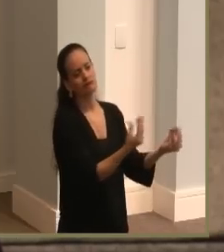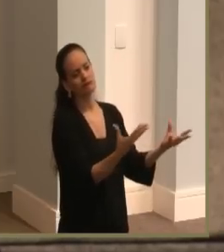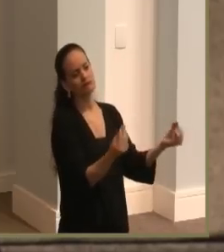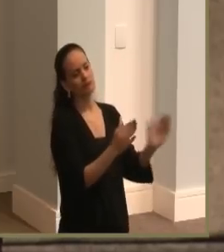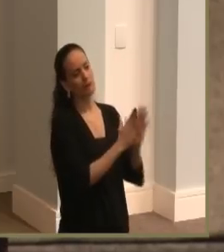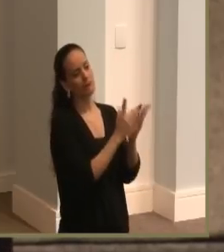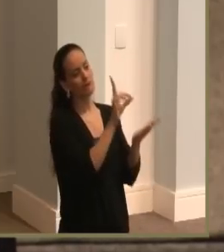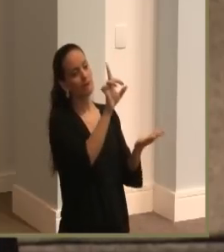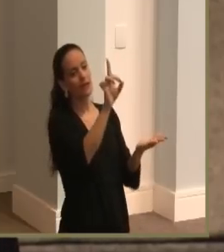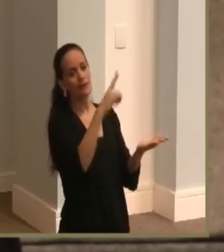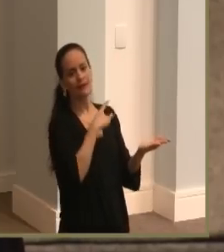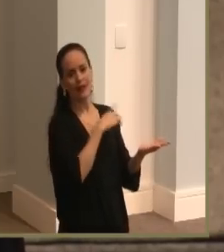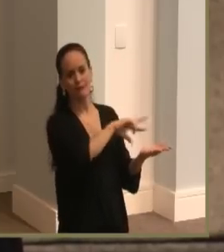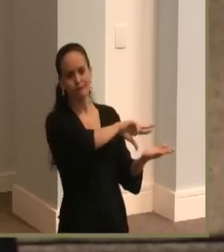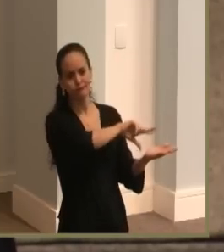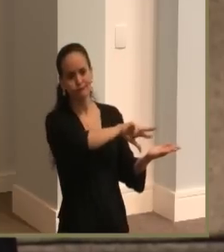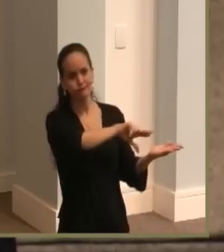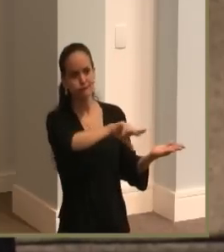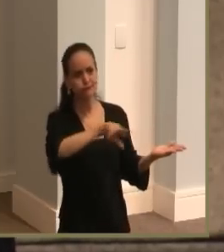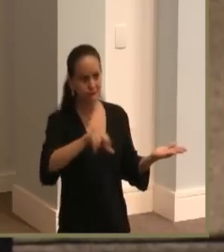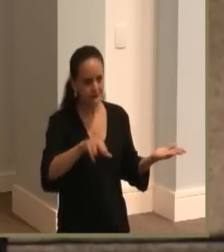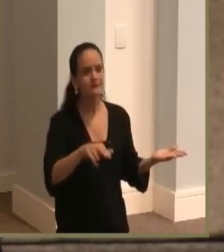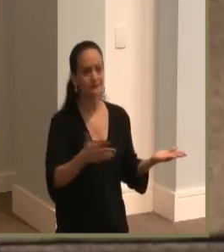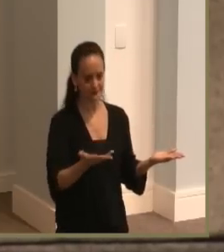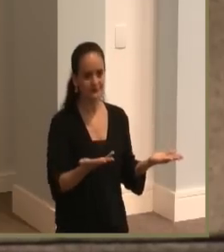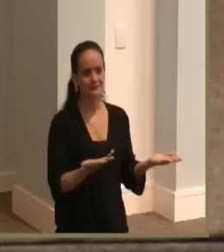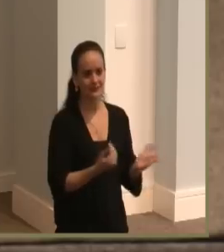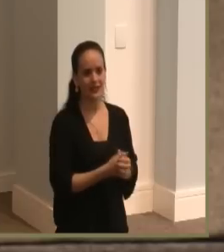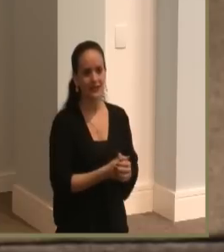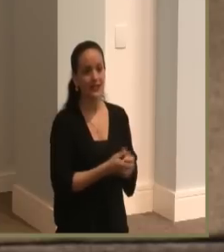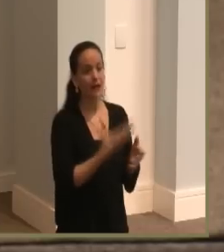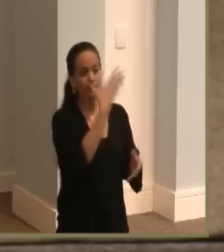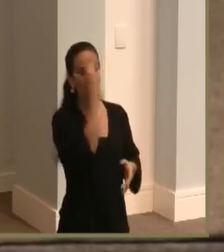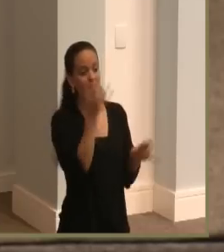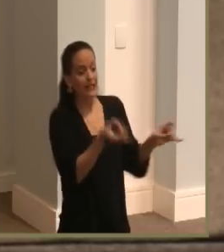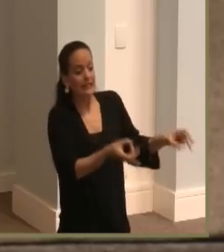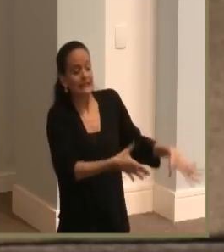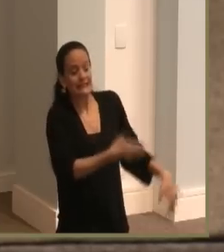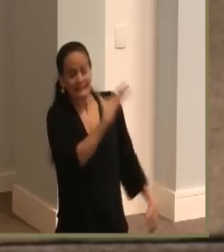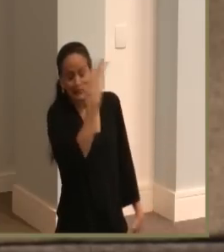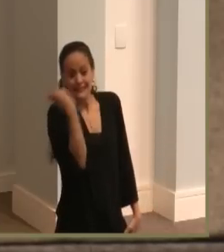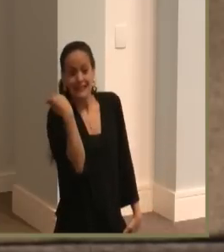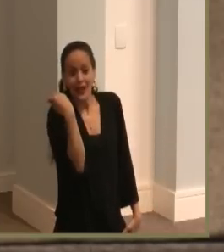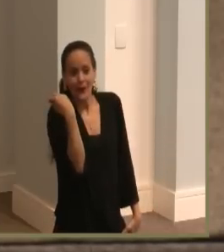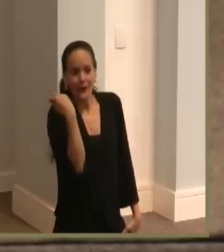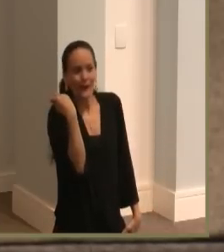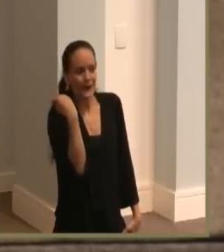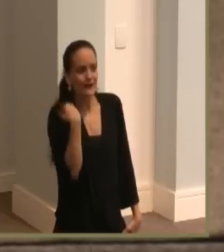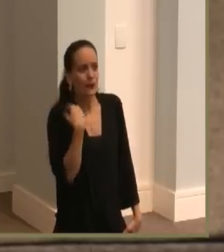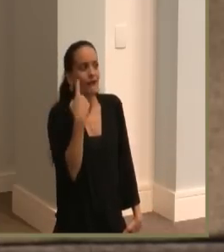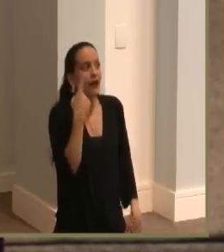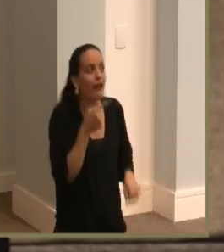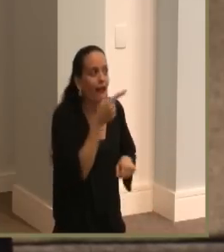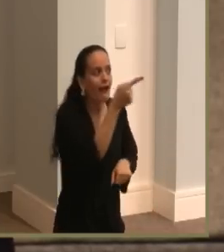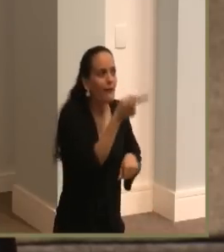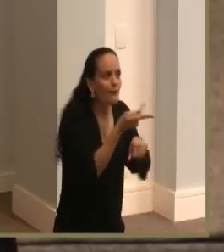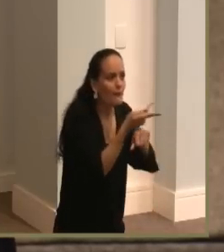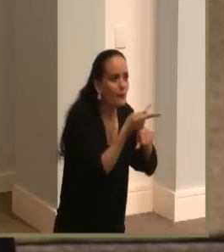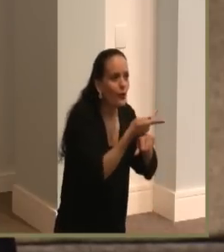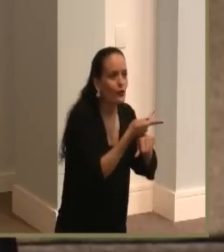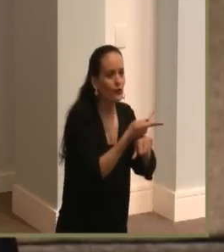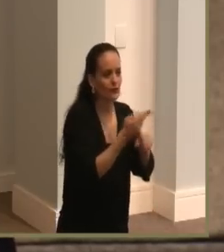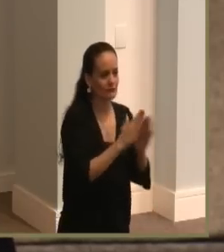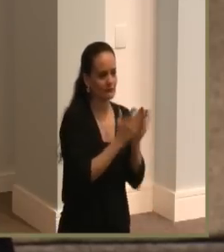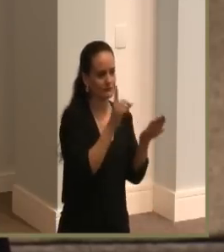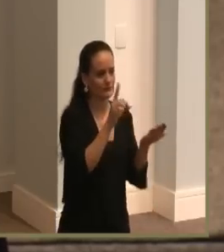sido esquecidas no banco ou deixadas em algum lugar na nossa igreja. Verifique se você não tem uma Bíblia lá, se você já comprou